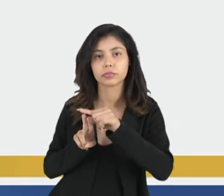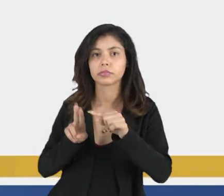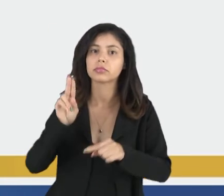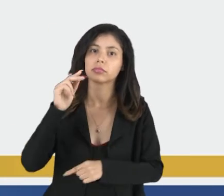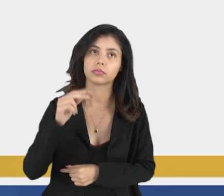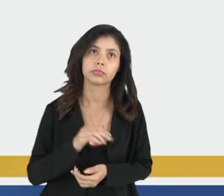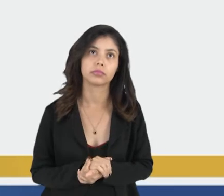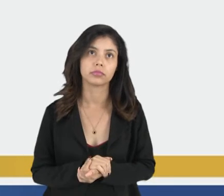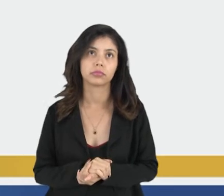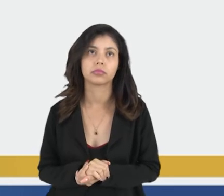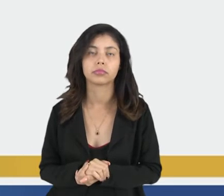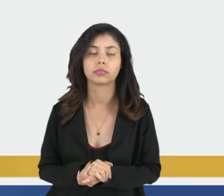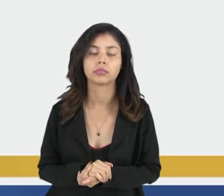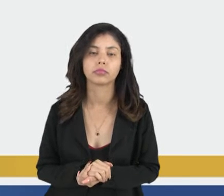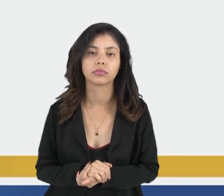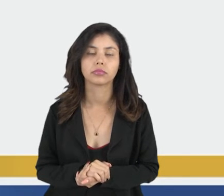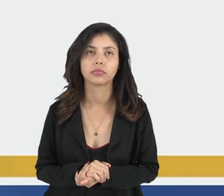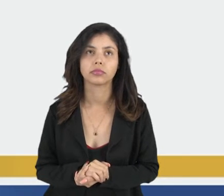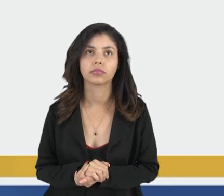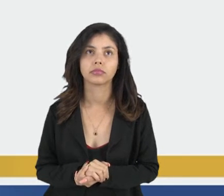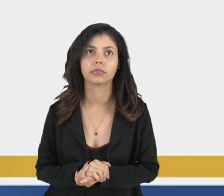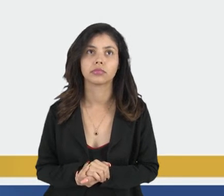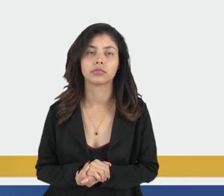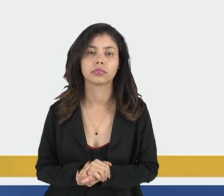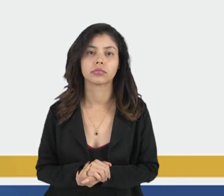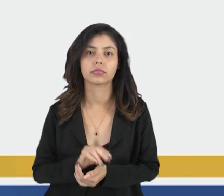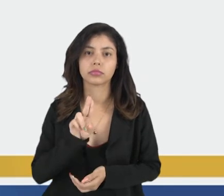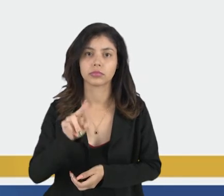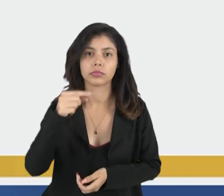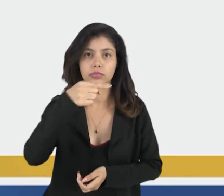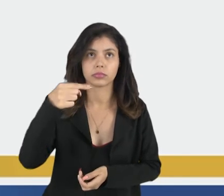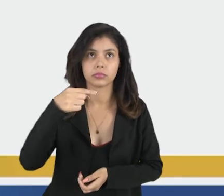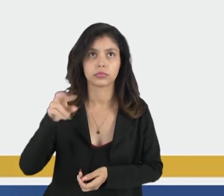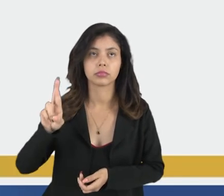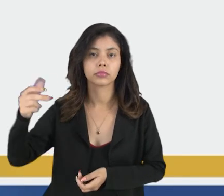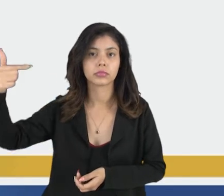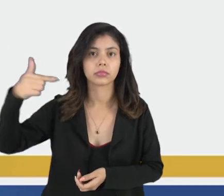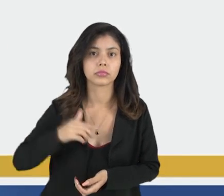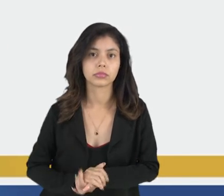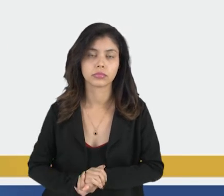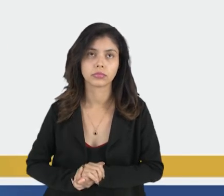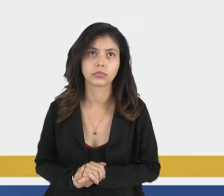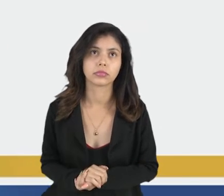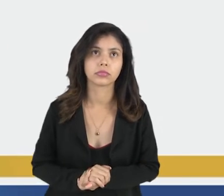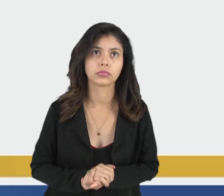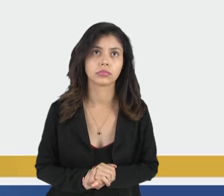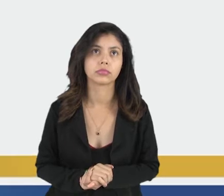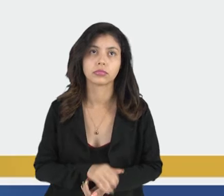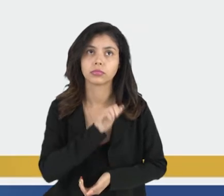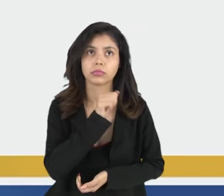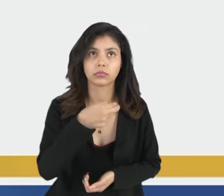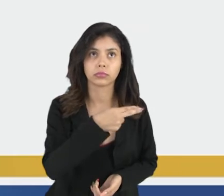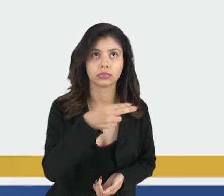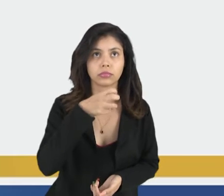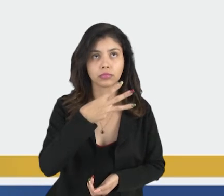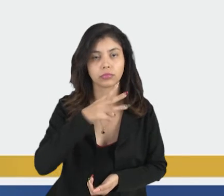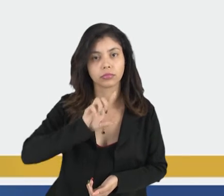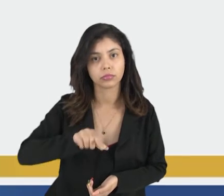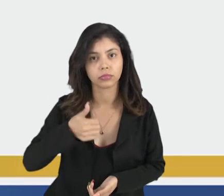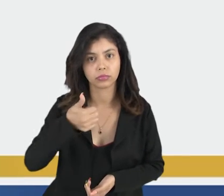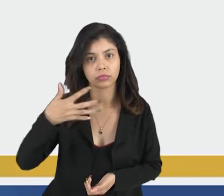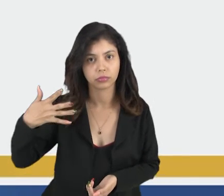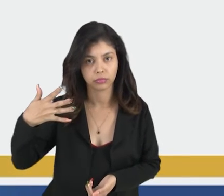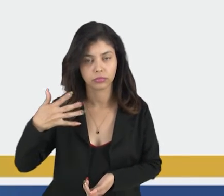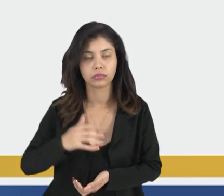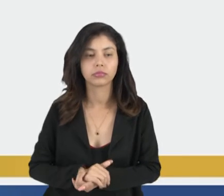área, tá? A é igual πr ao quadrado. A é igual, o π